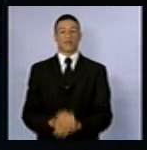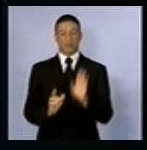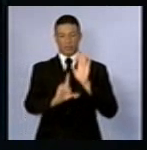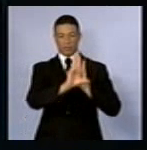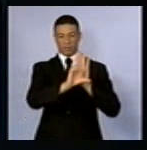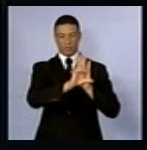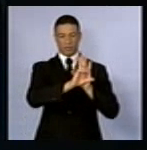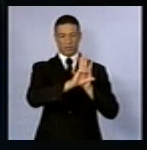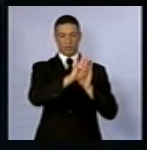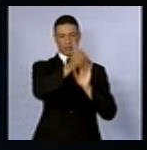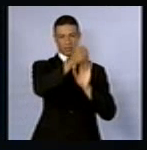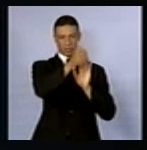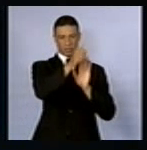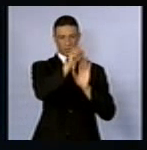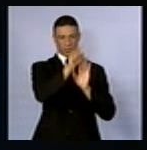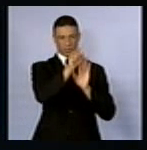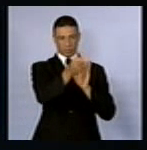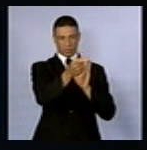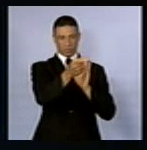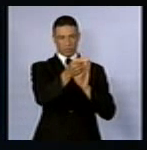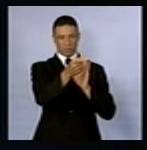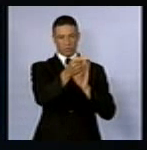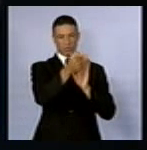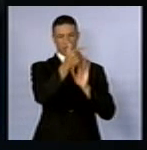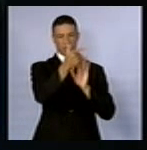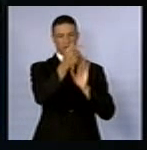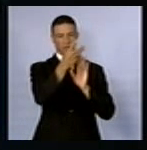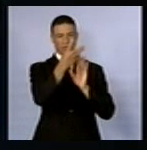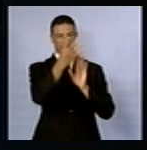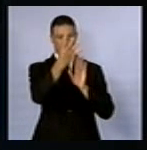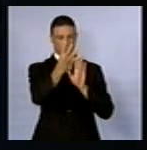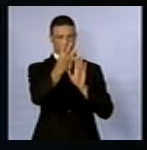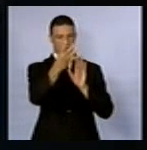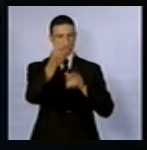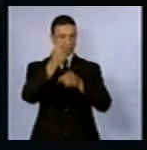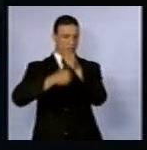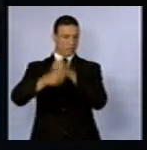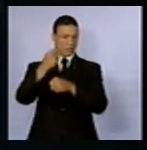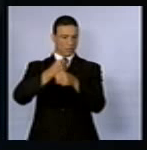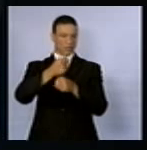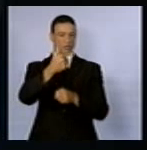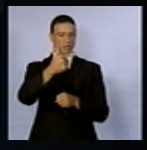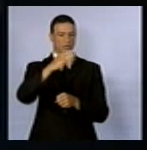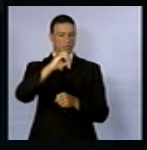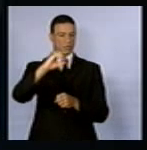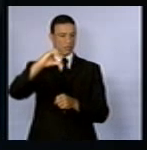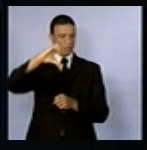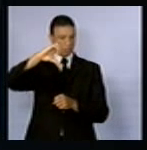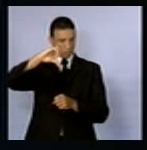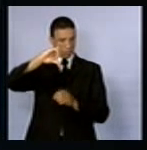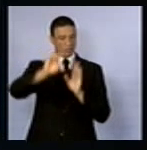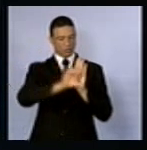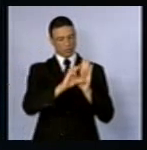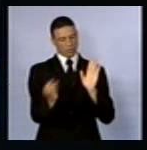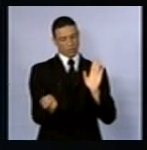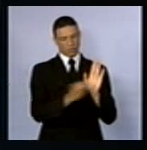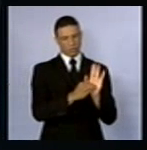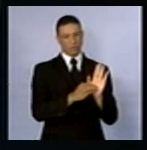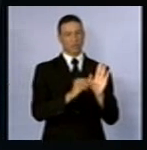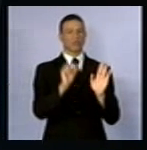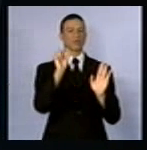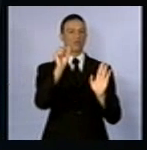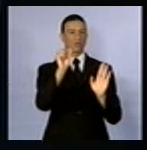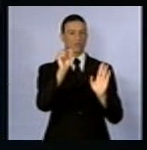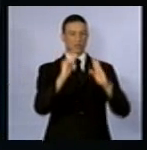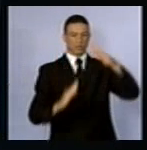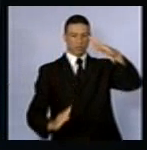lei 11.934 de 2009 eh a a Ah ela estabeleceu que